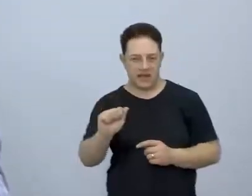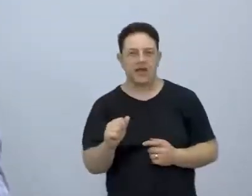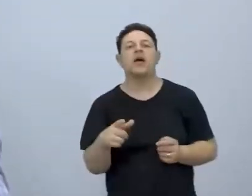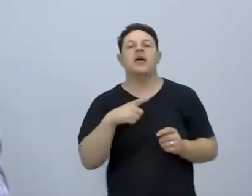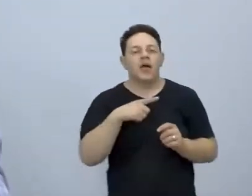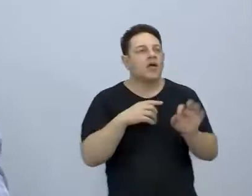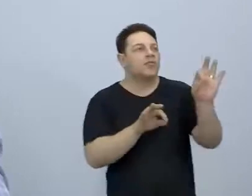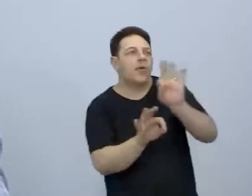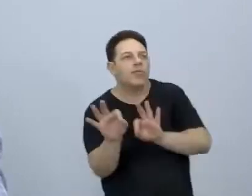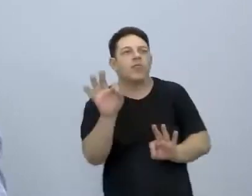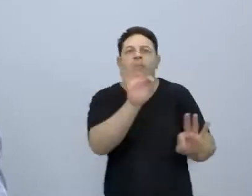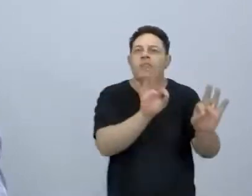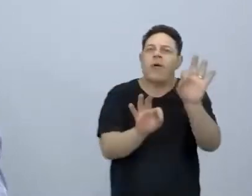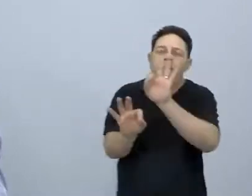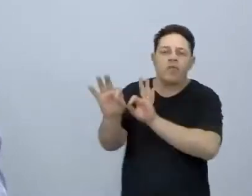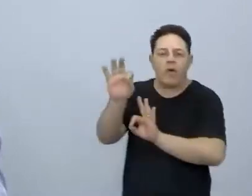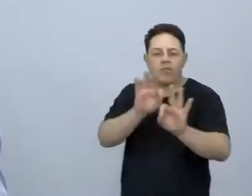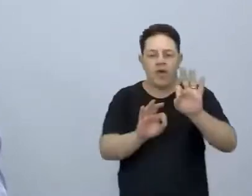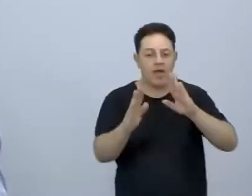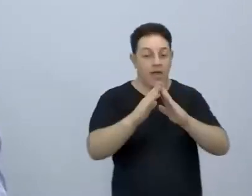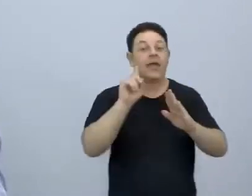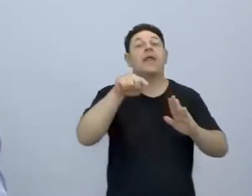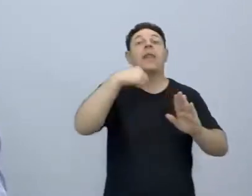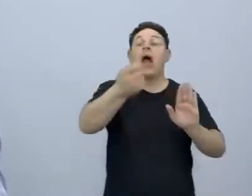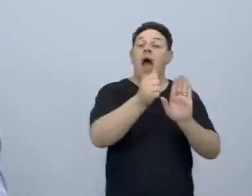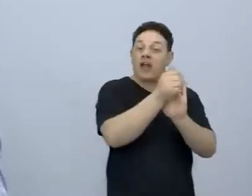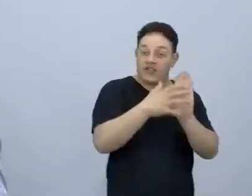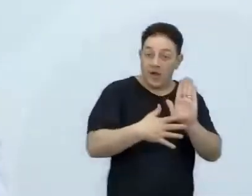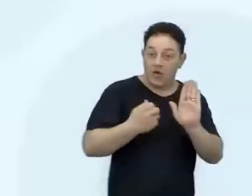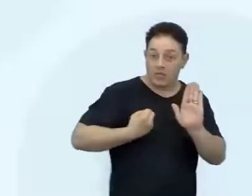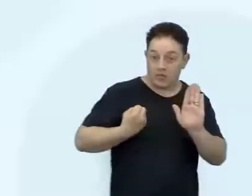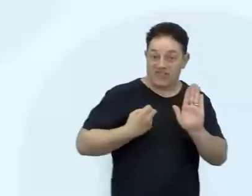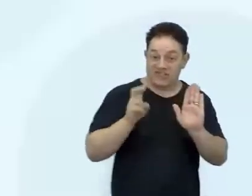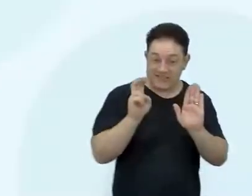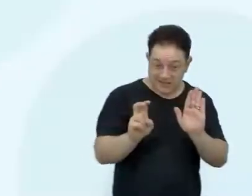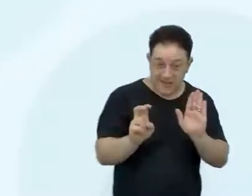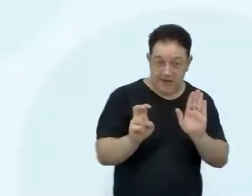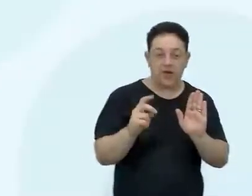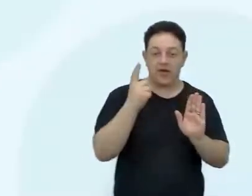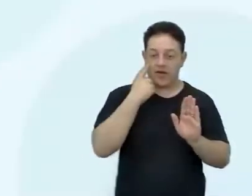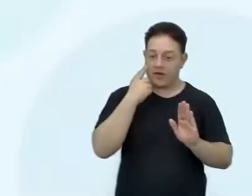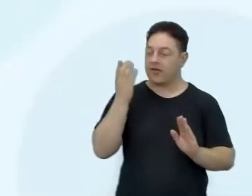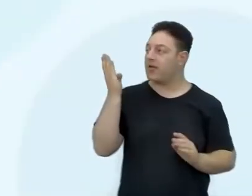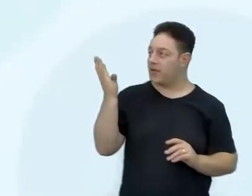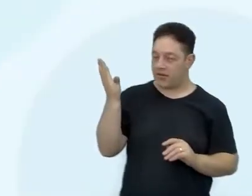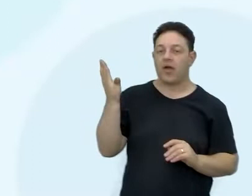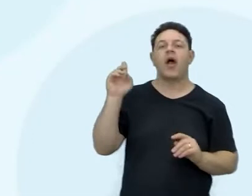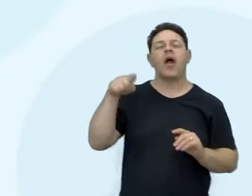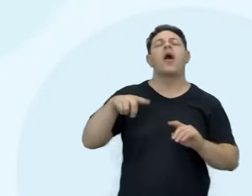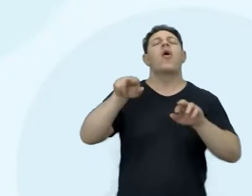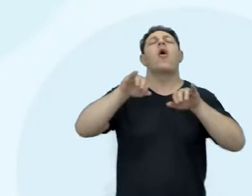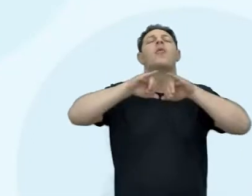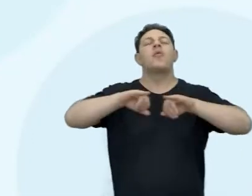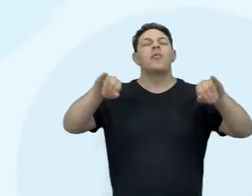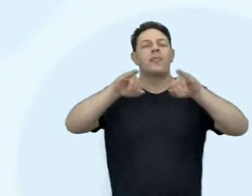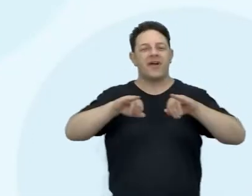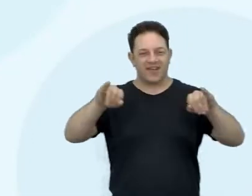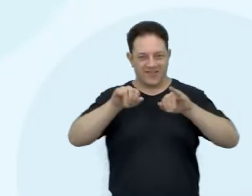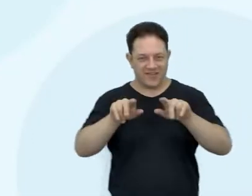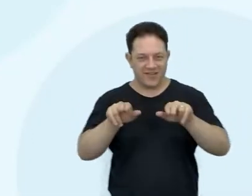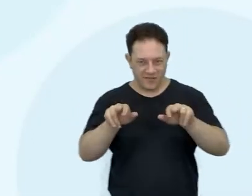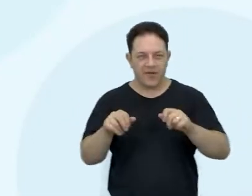essa casa, tá? E para o 5, que seria o pitch, que nada mais é que uma propaganda,